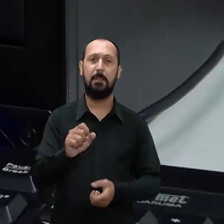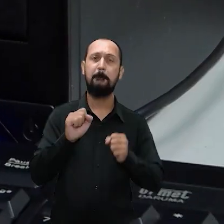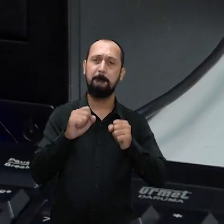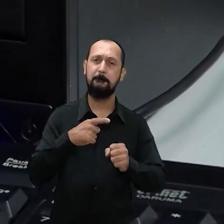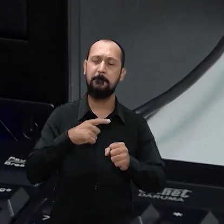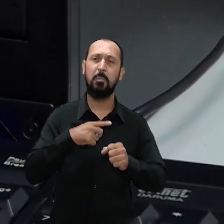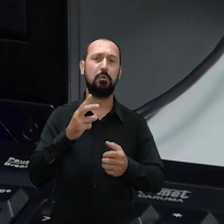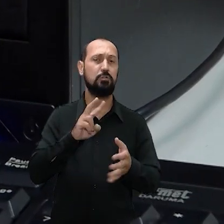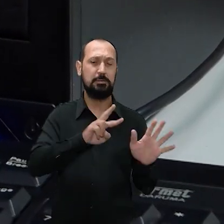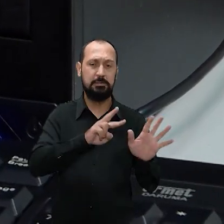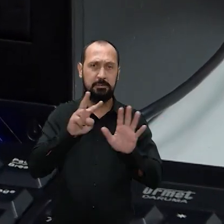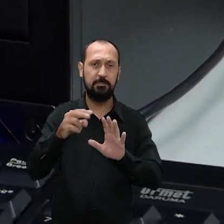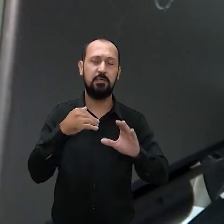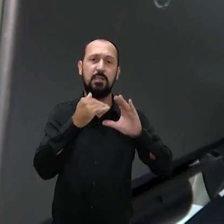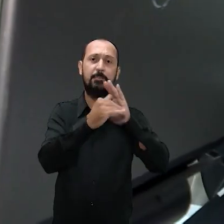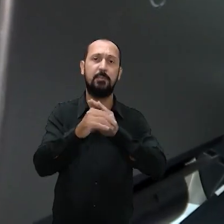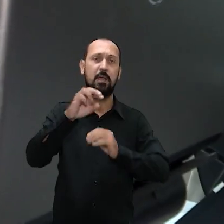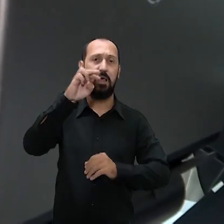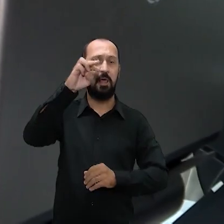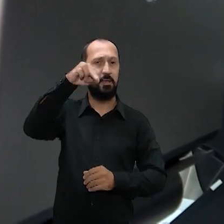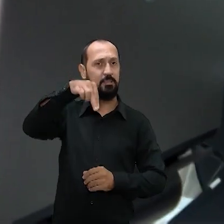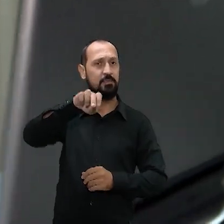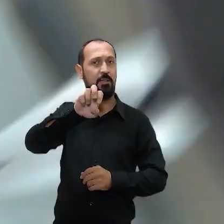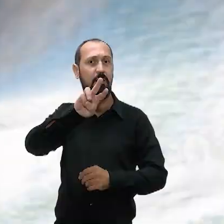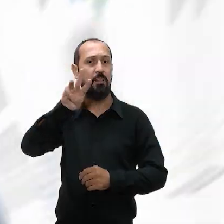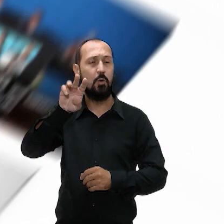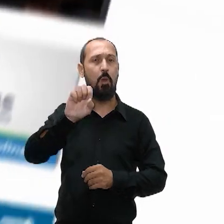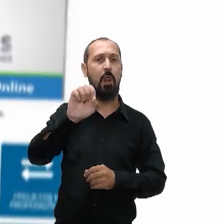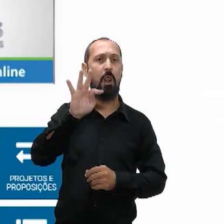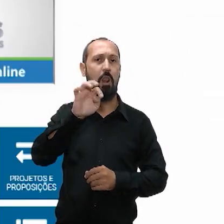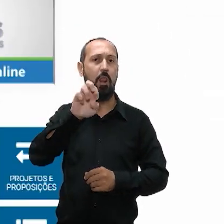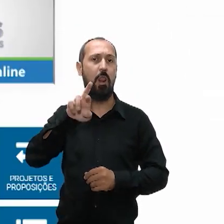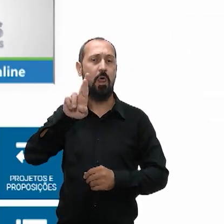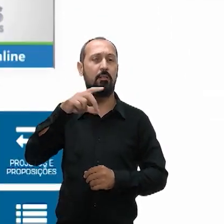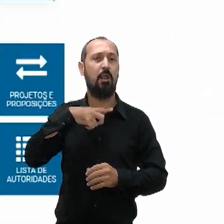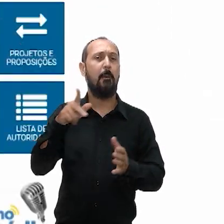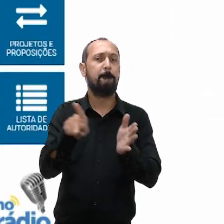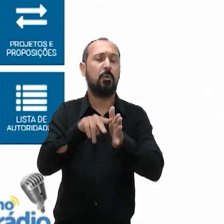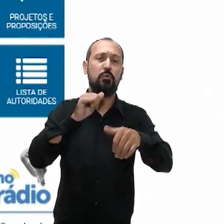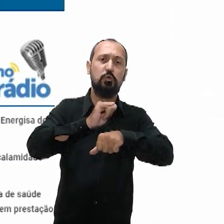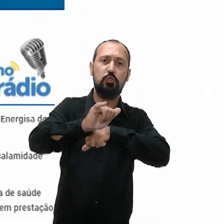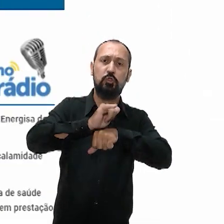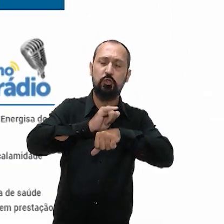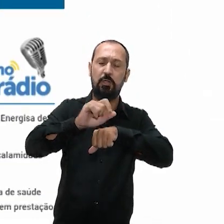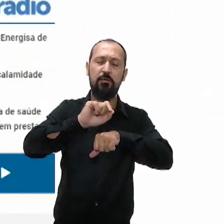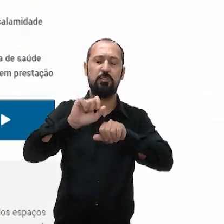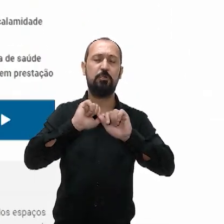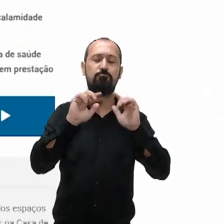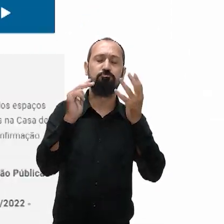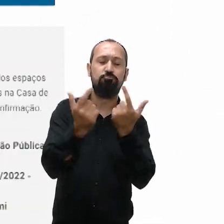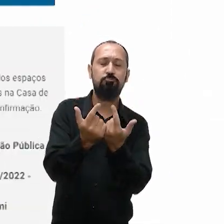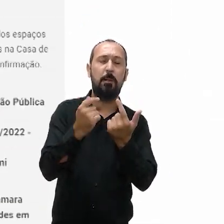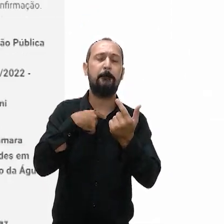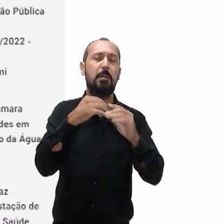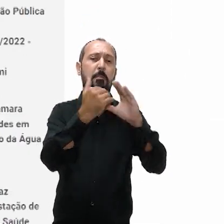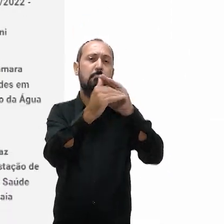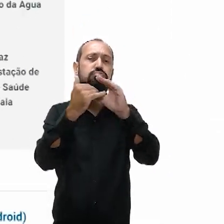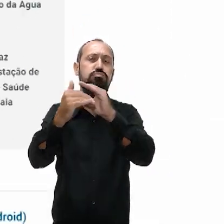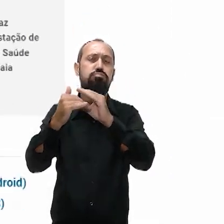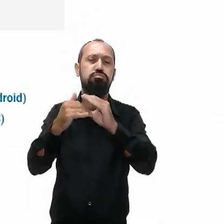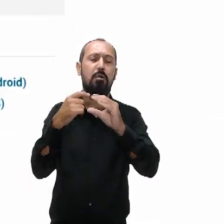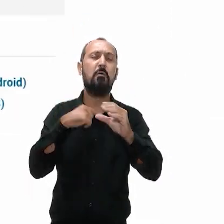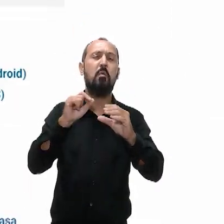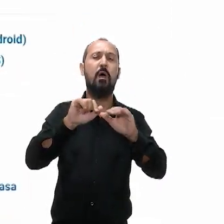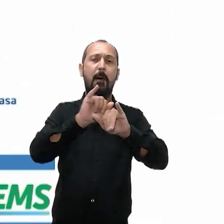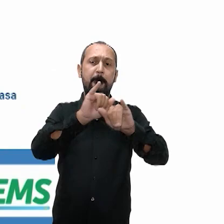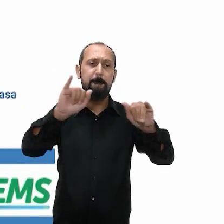Você pode receber semanalmente a newsletter da Assembleia. Ela é a nossa ferramenta de comunicação institucional enviada por meio eletrônico